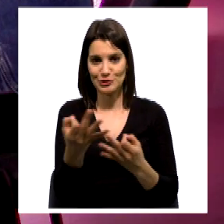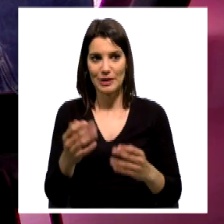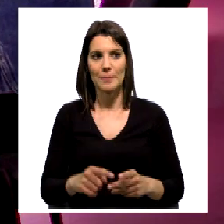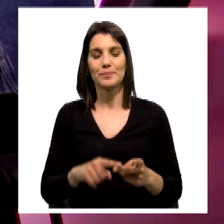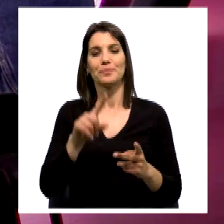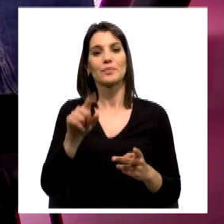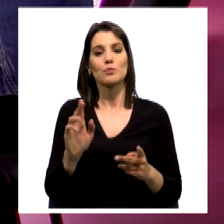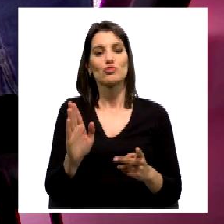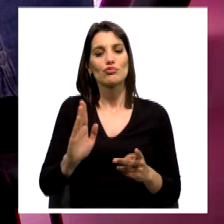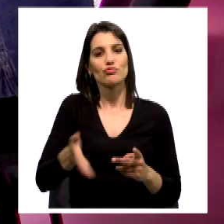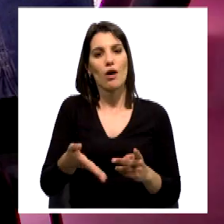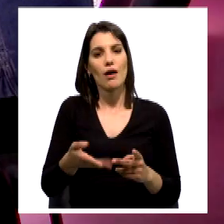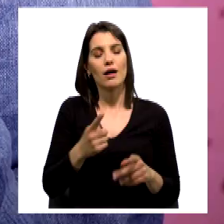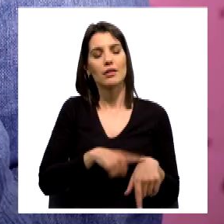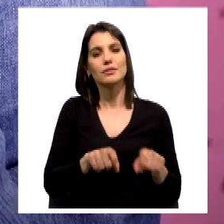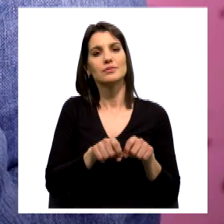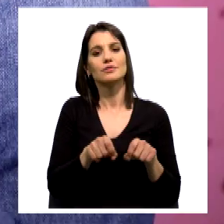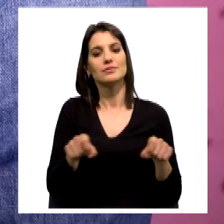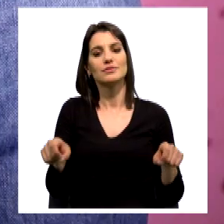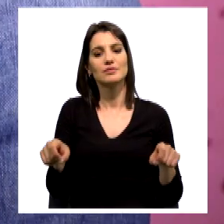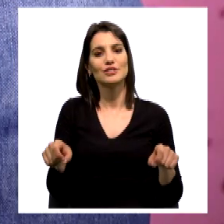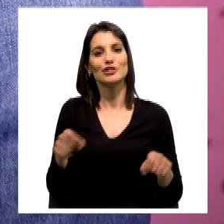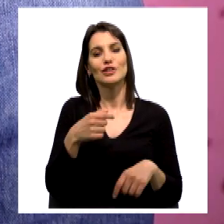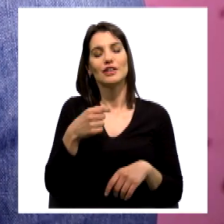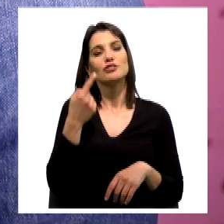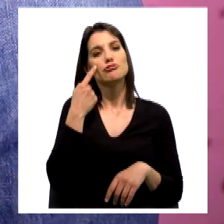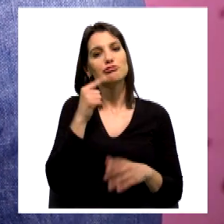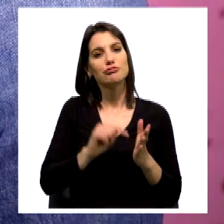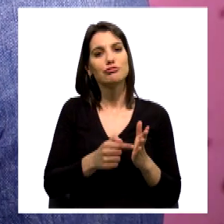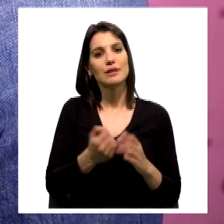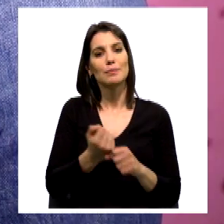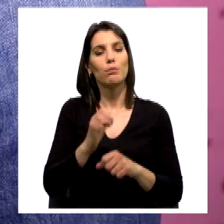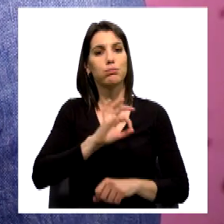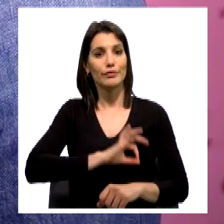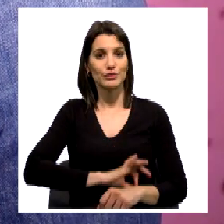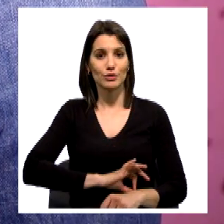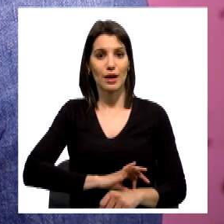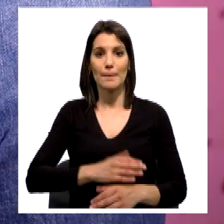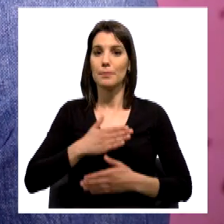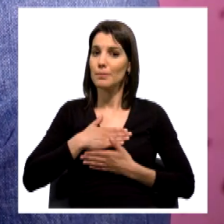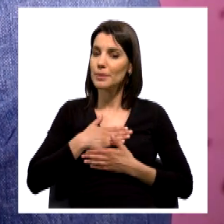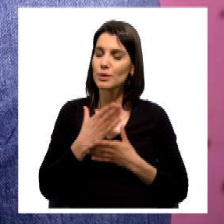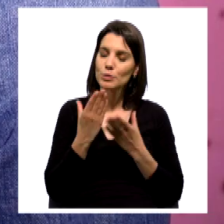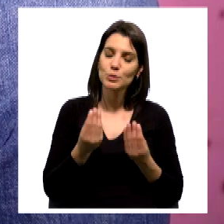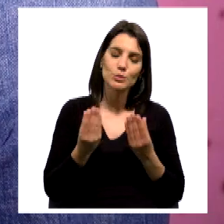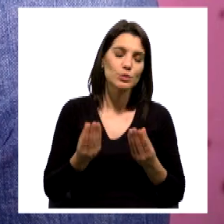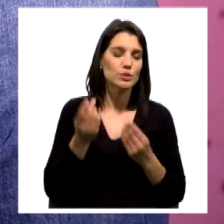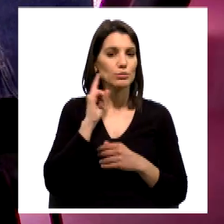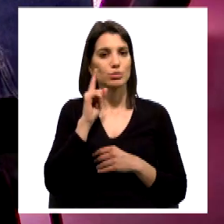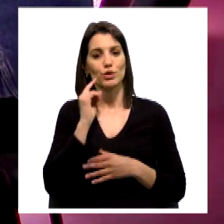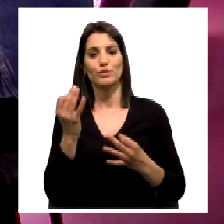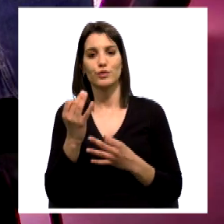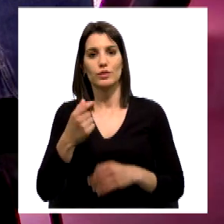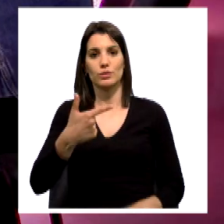no início, já tinha feito também um período de experiência profissional que foi para mim muito, muito,